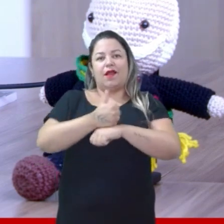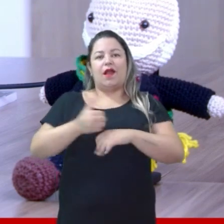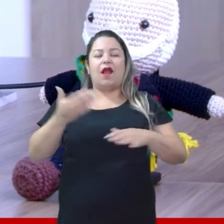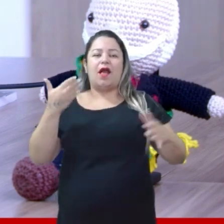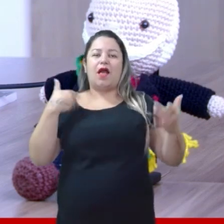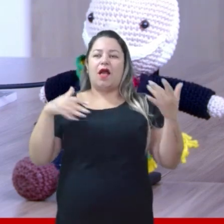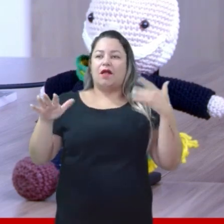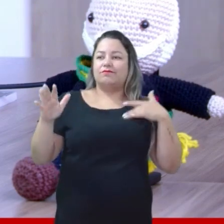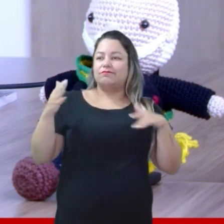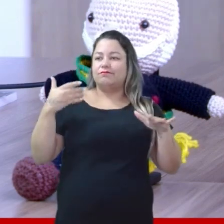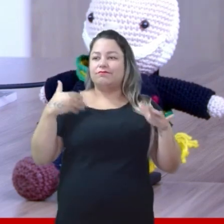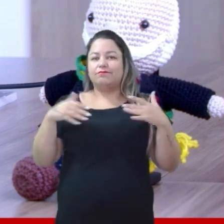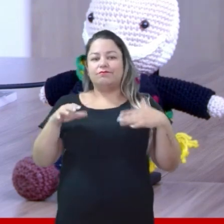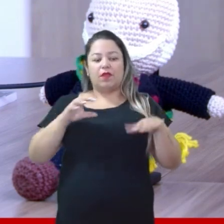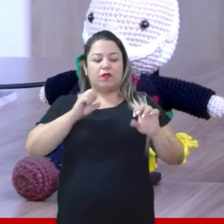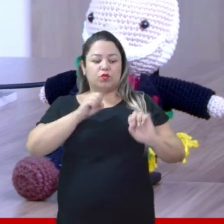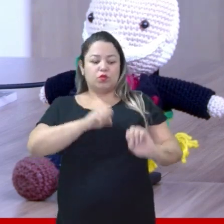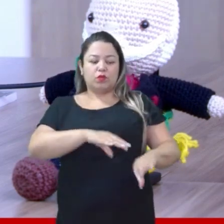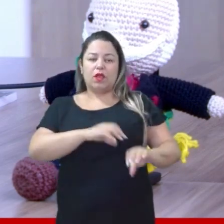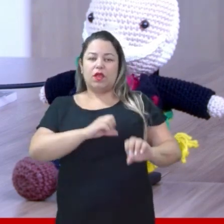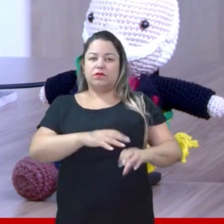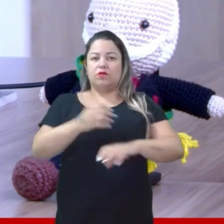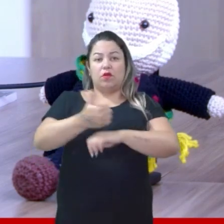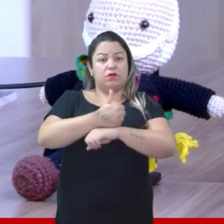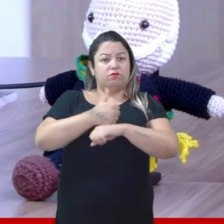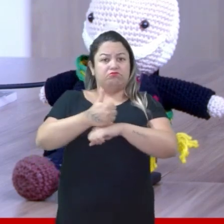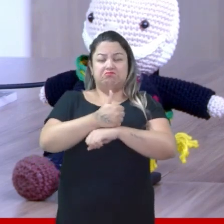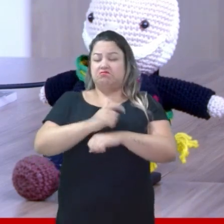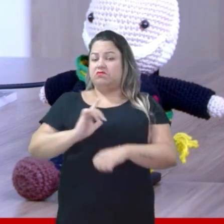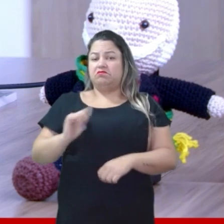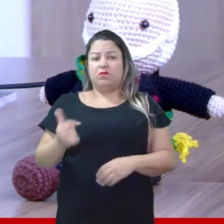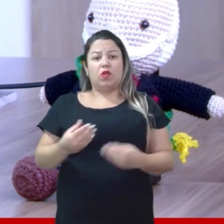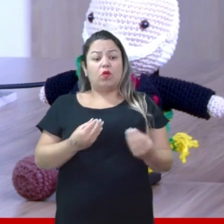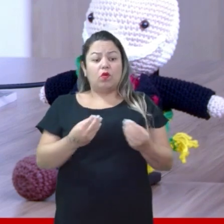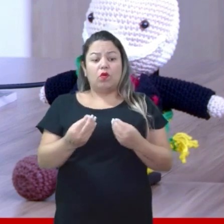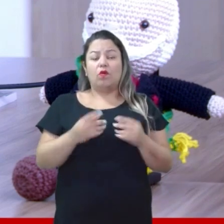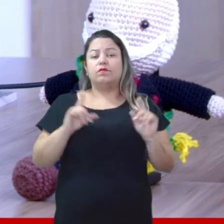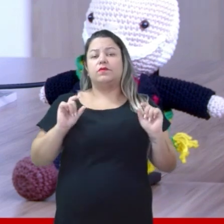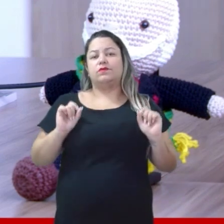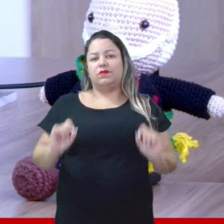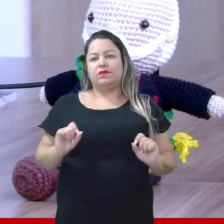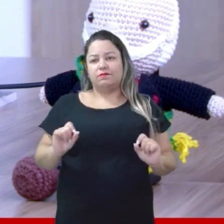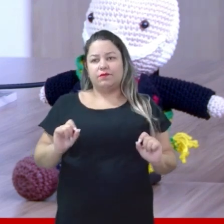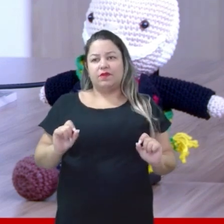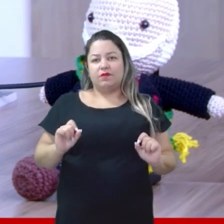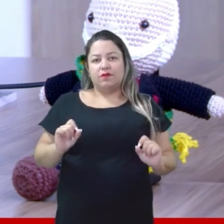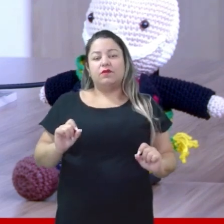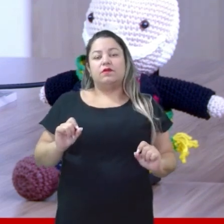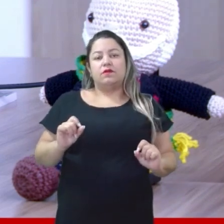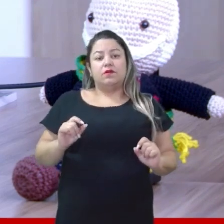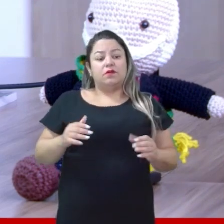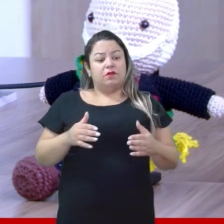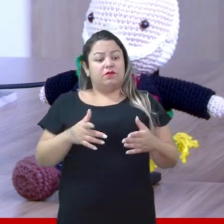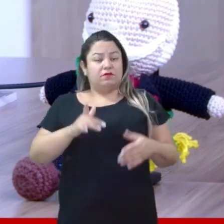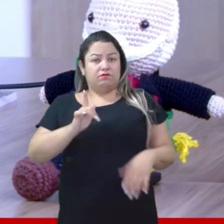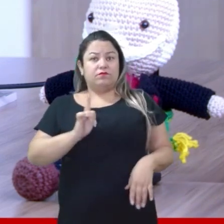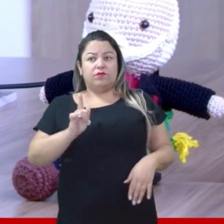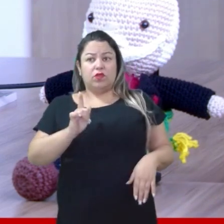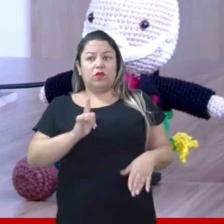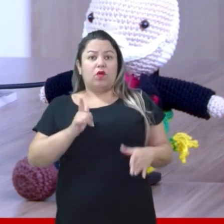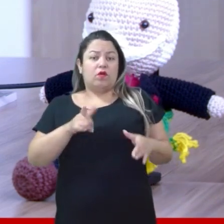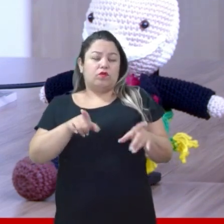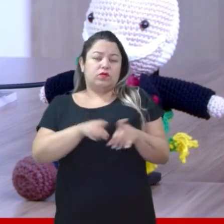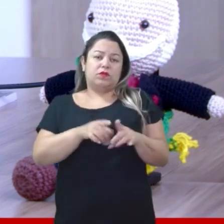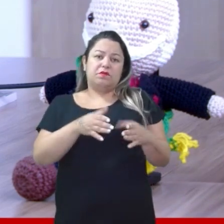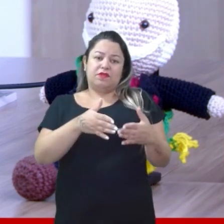lazer, a uma educação de qualidade também, não tem como que a gente, de certa maneira, exija ou então